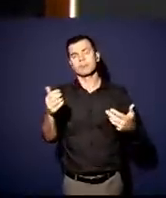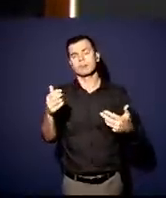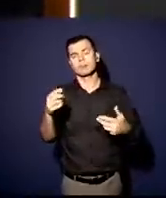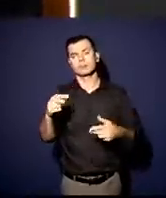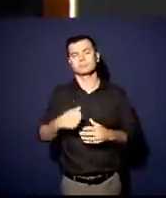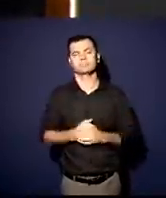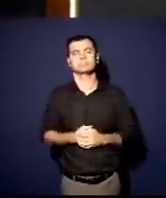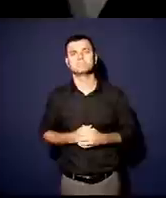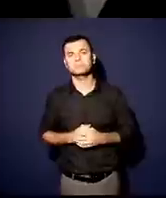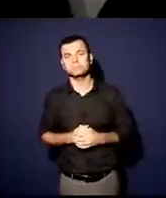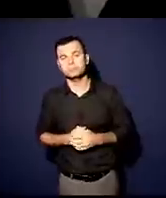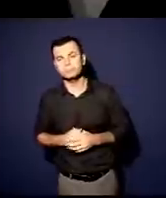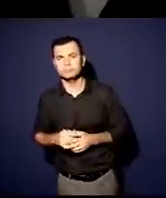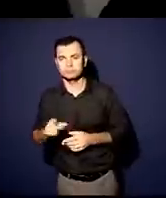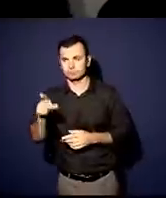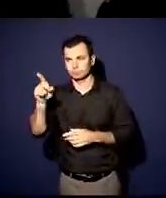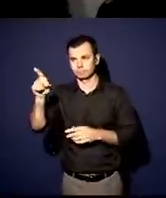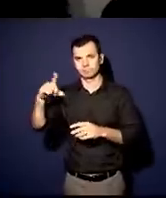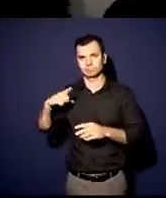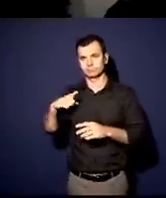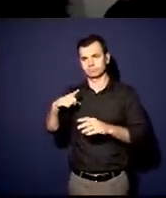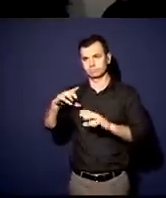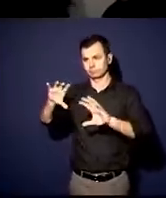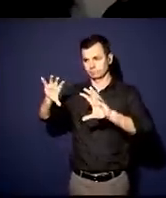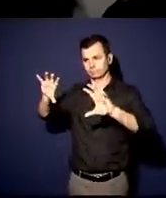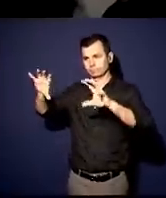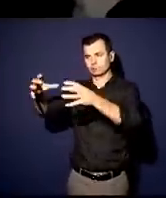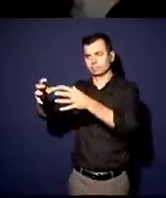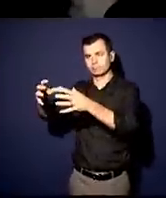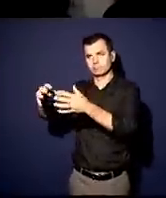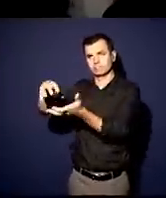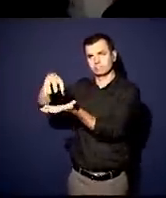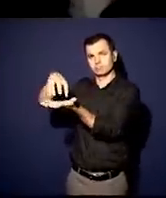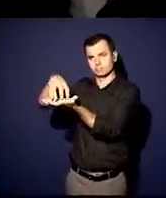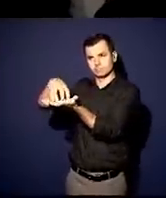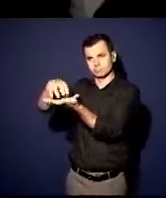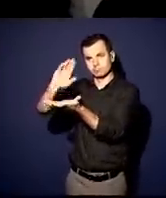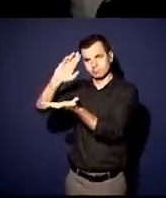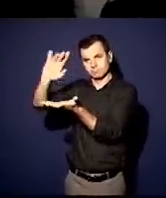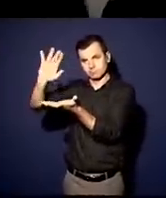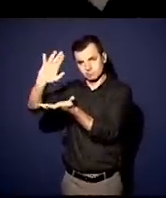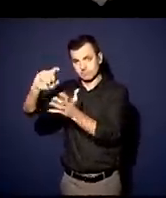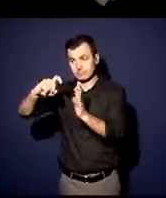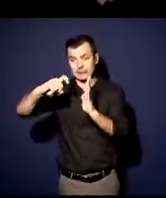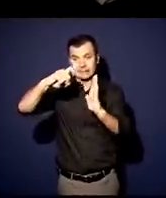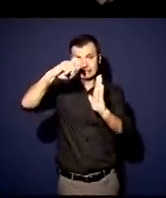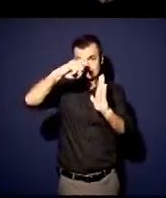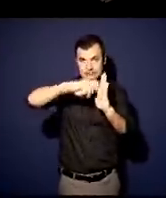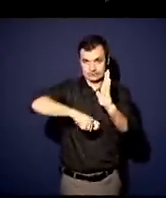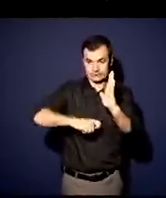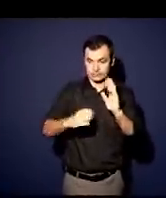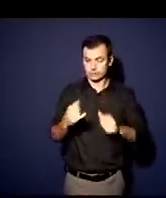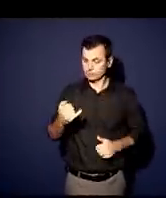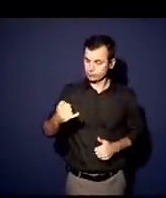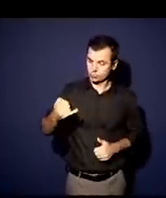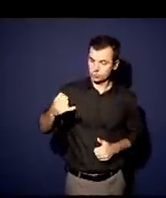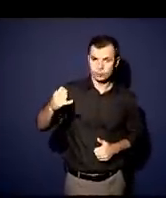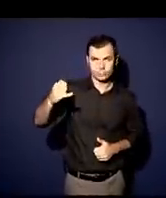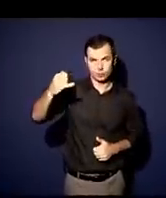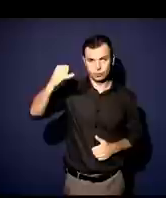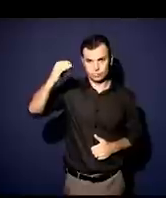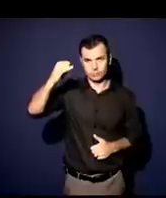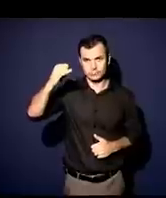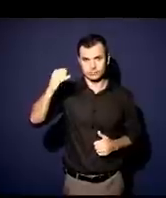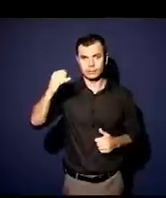conventional knowledge, né, que a gente tem hoje, é que a taxa de juros neutra de equilíbrio,